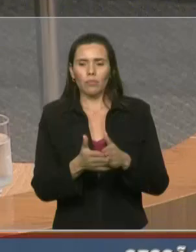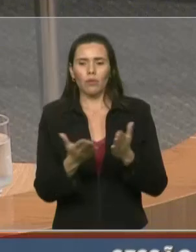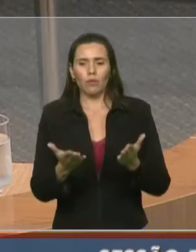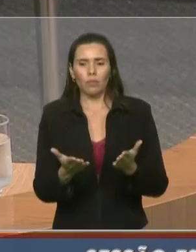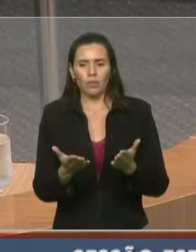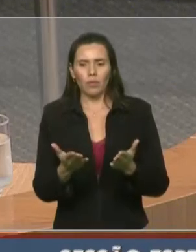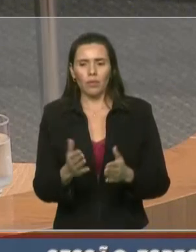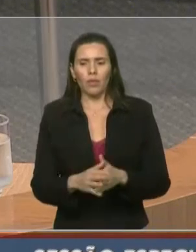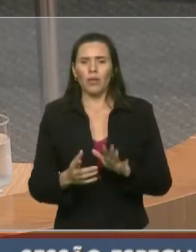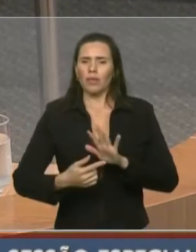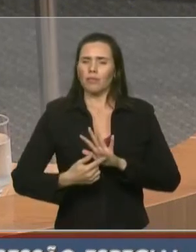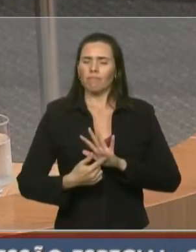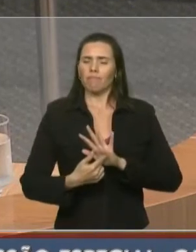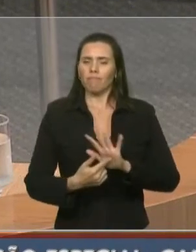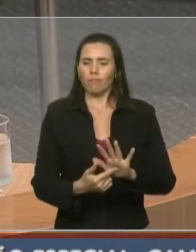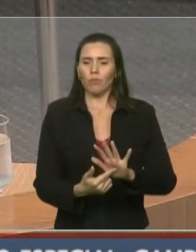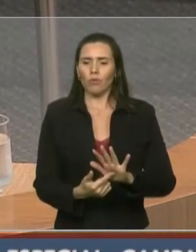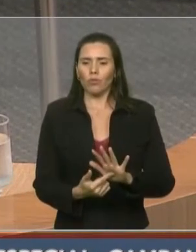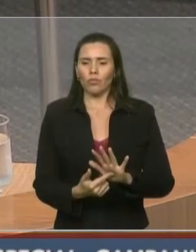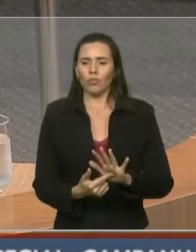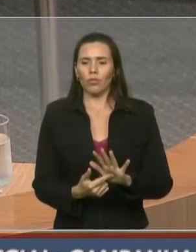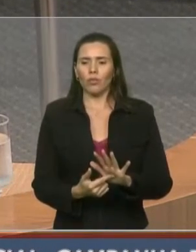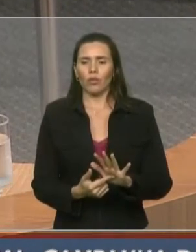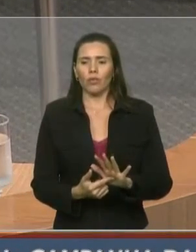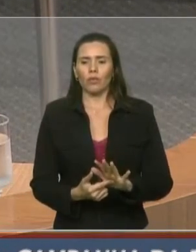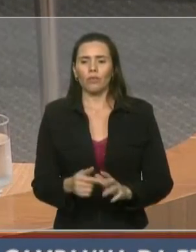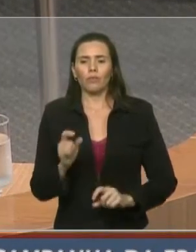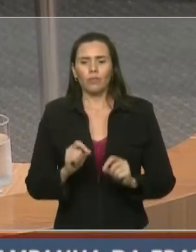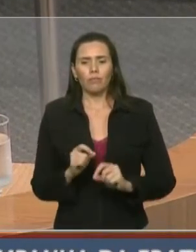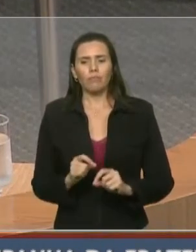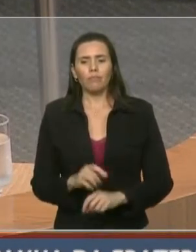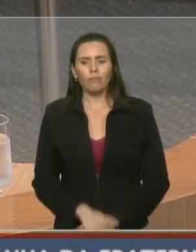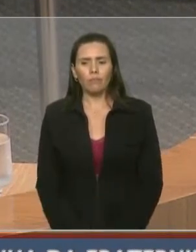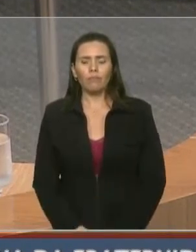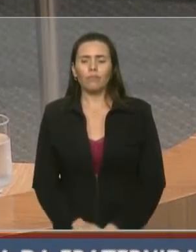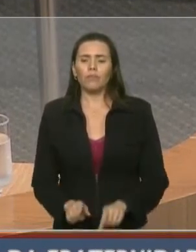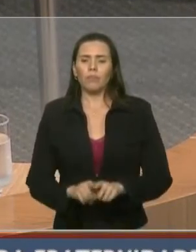o Concílio Vaticano II e o legado de João XXIII. Muito obrigado.